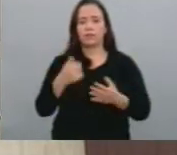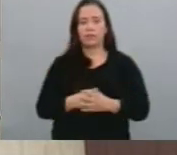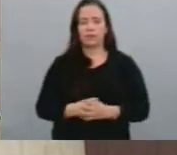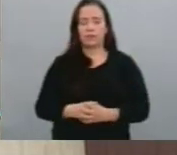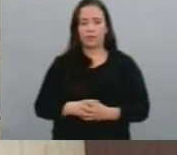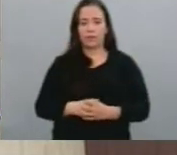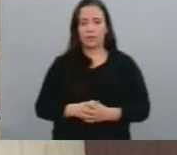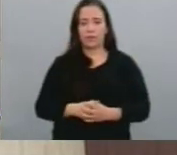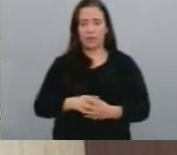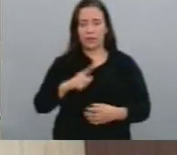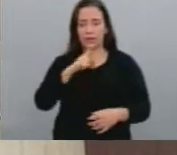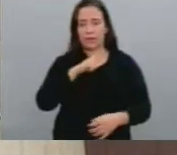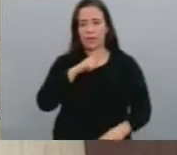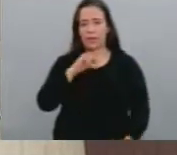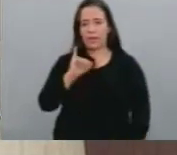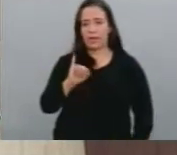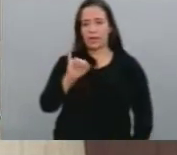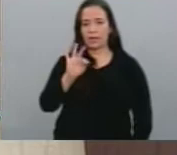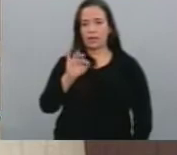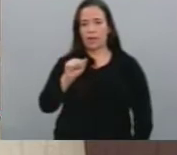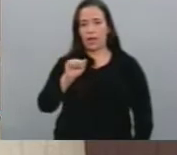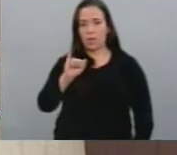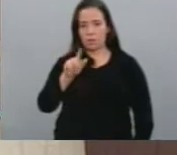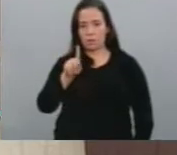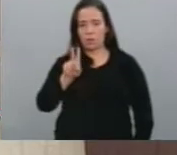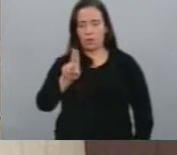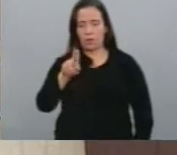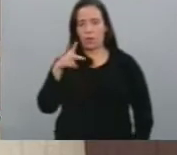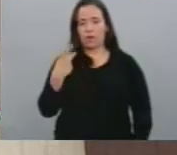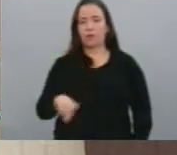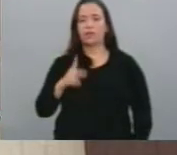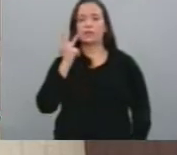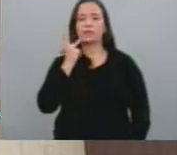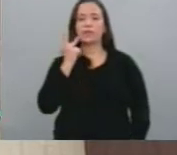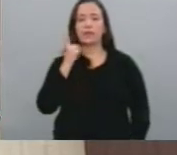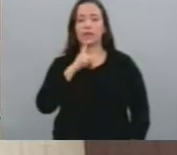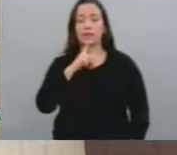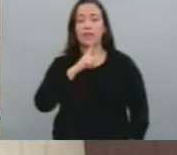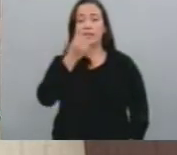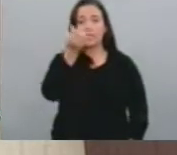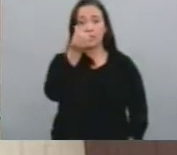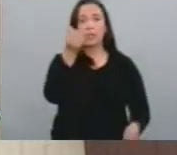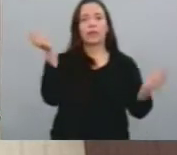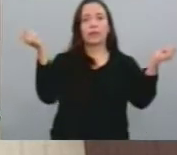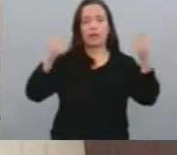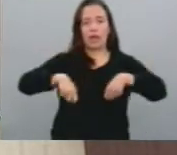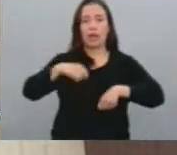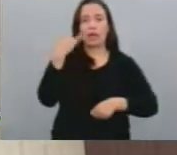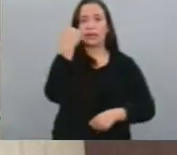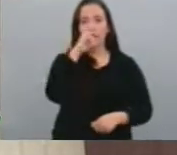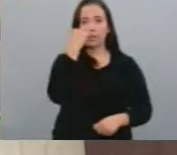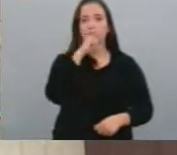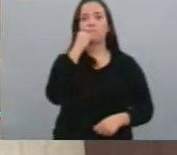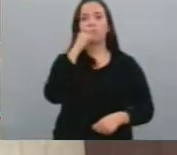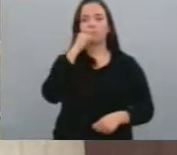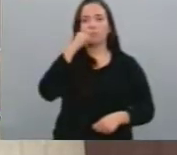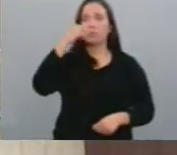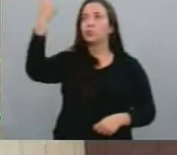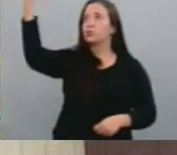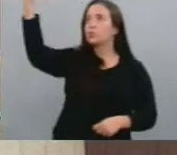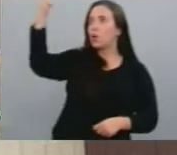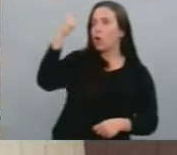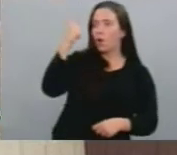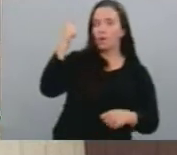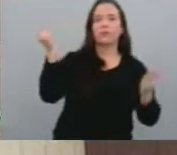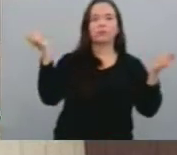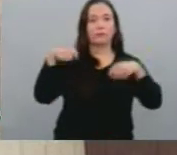quantas Itaipus o Ceará tem de energia solar em potencial? 6. 6 Itaipus de energia solar em